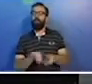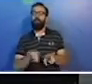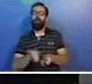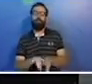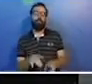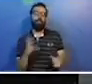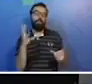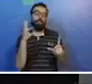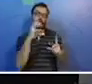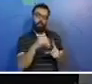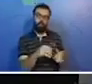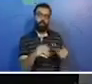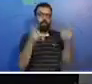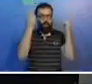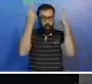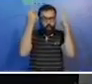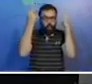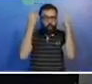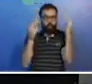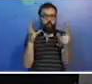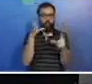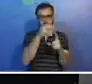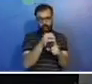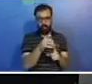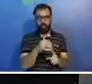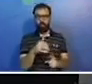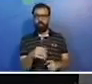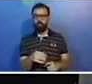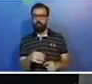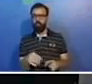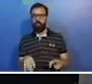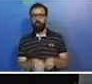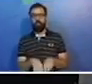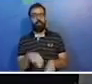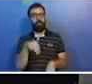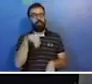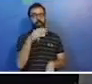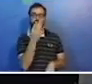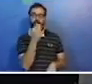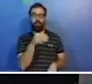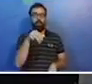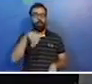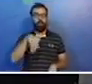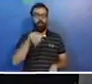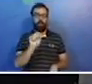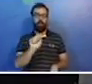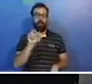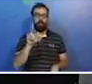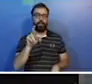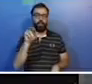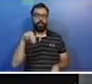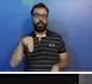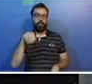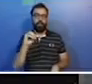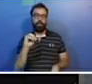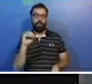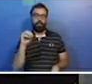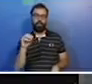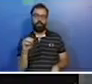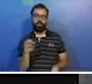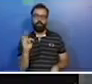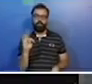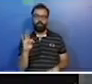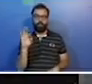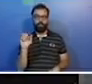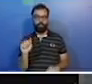os predadores? Não, os predadores todos têm uma importância, porque eles estão ali para